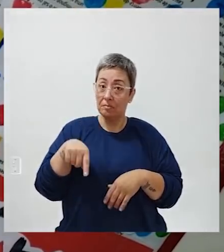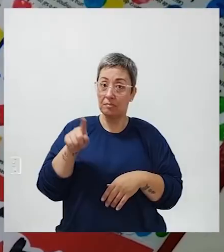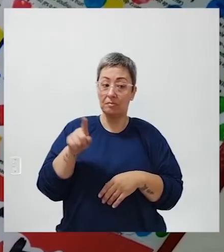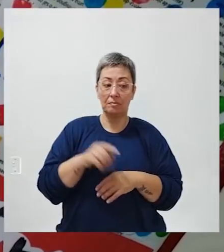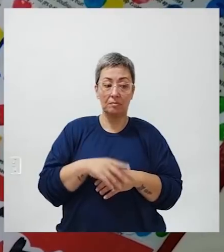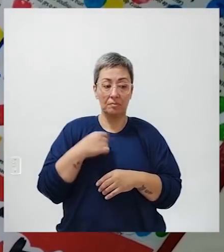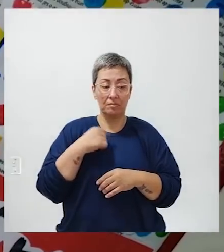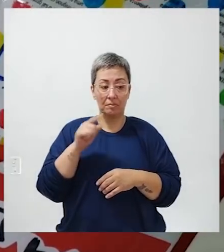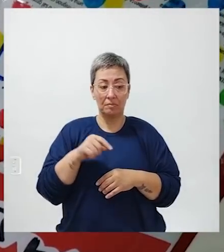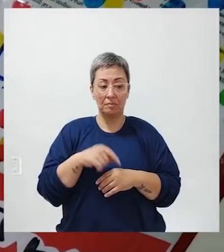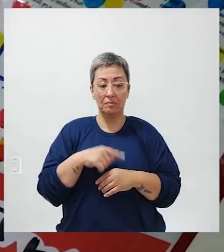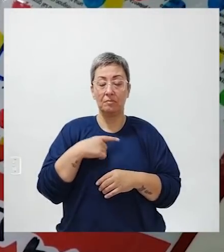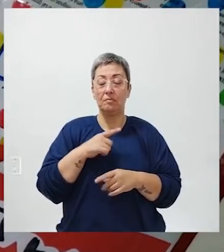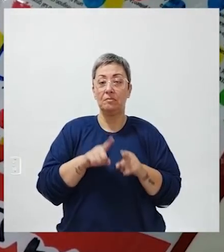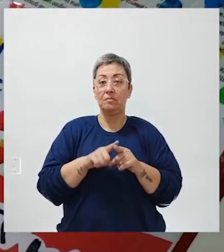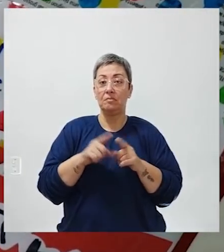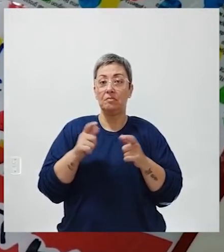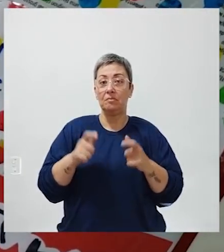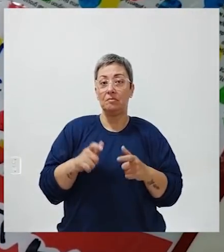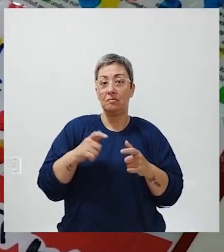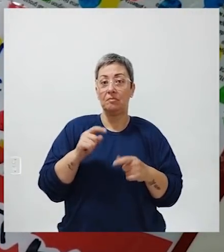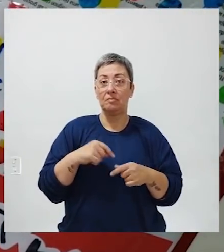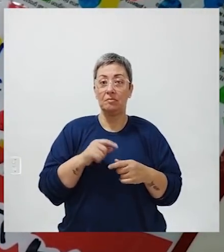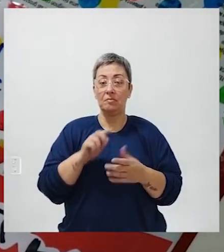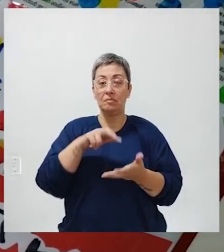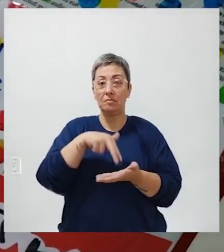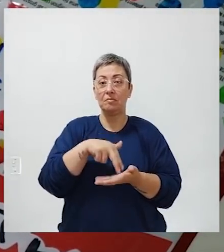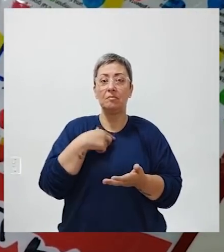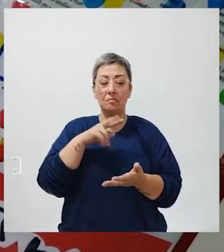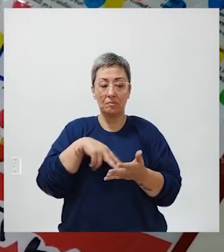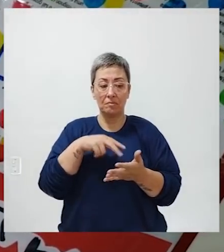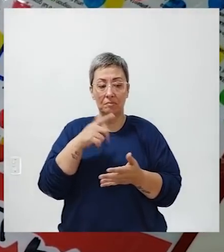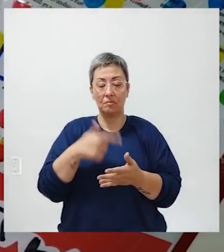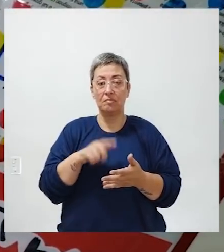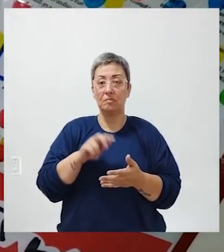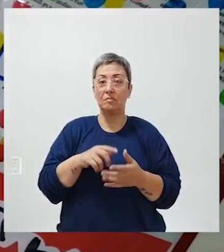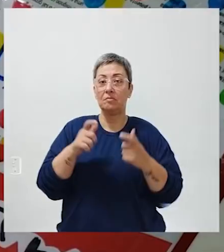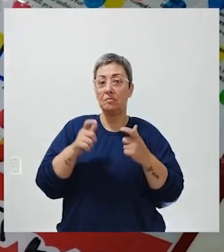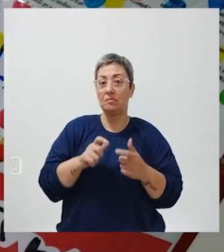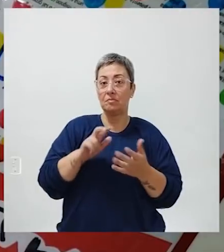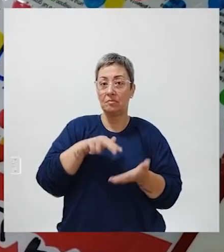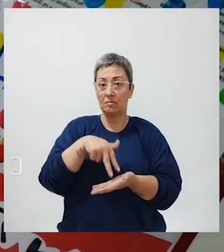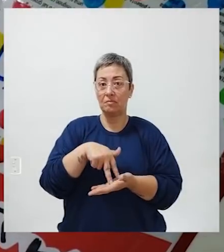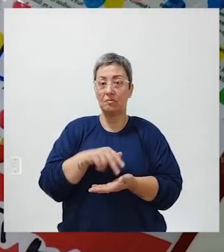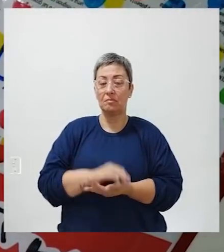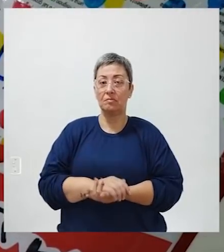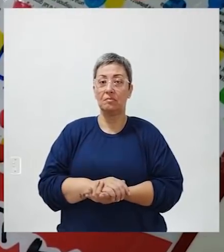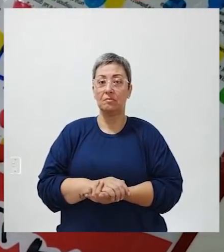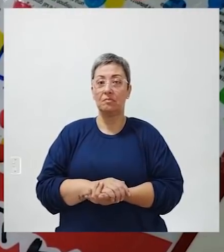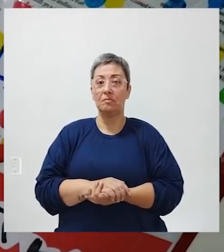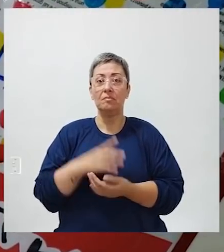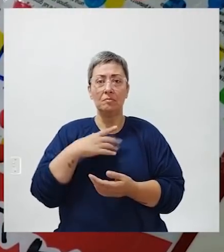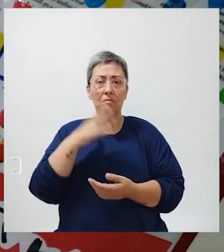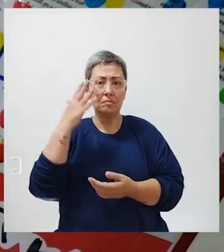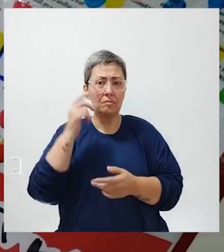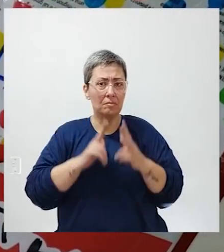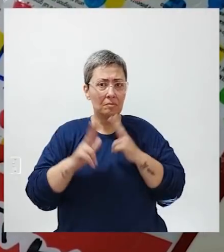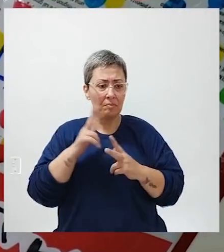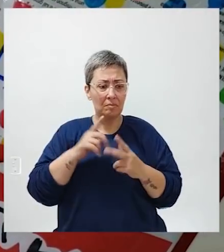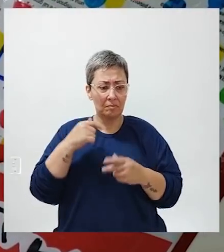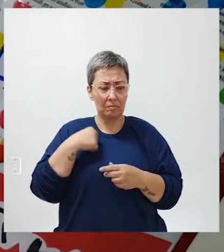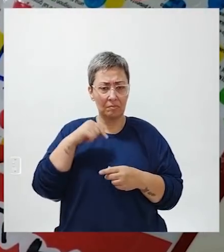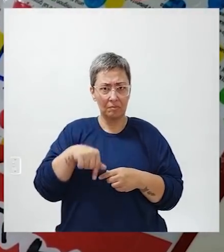Você. Eu? Ordem seu lugar. Lê pra mim de novo? Ordem seu lugar. Você me falou que essa